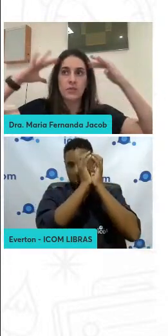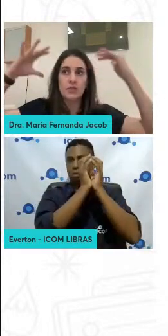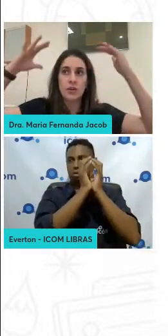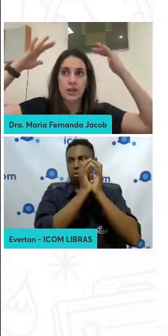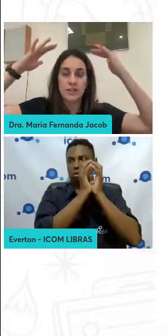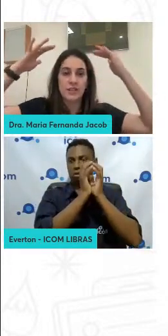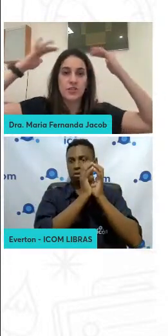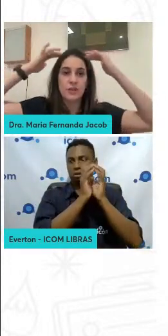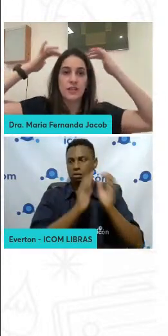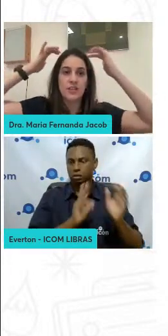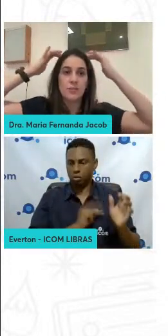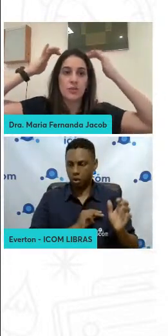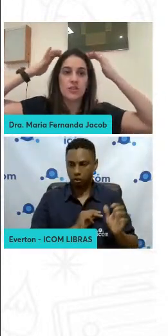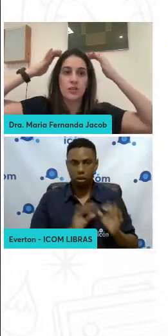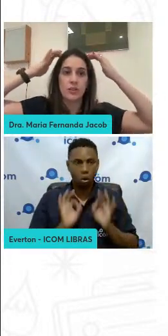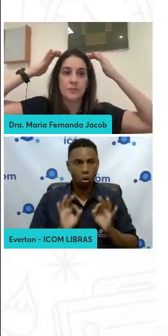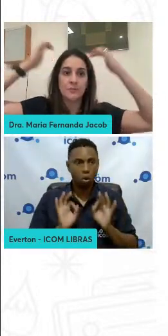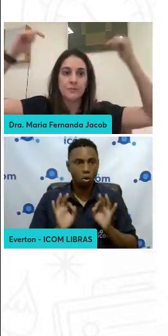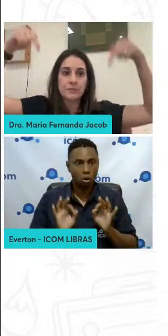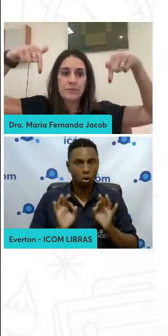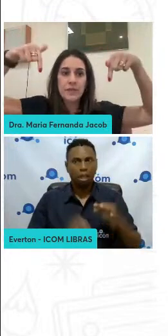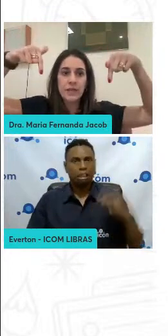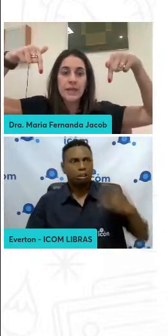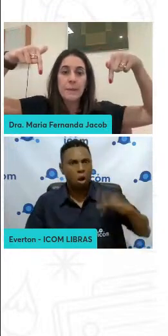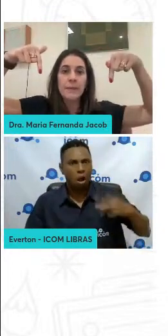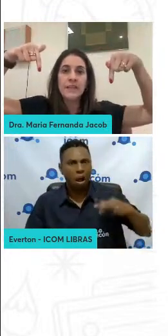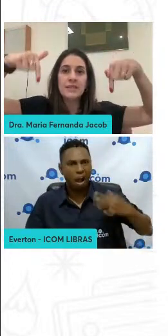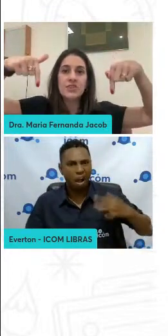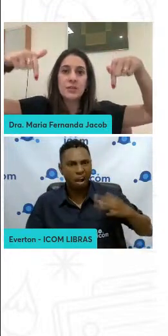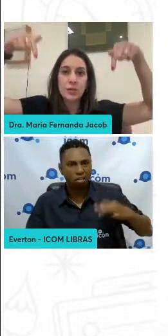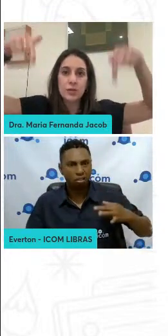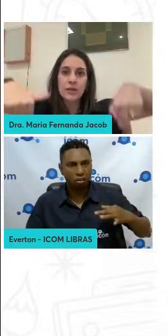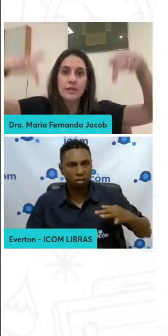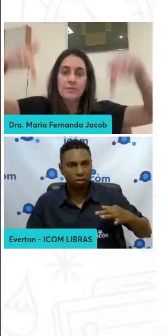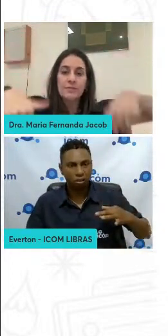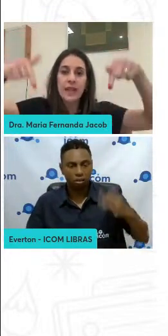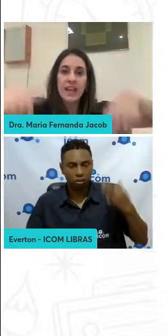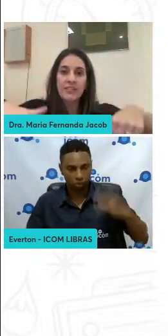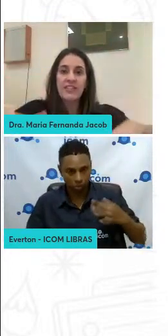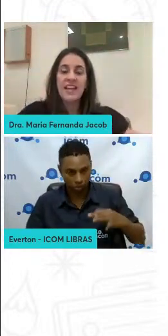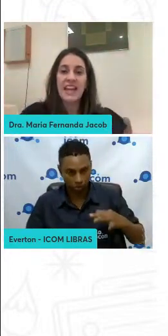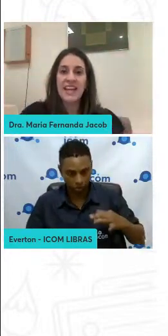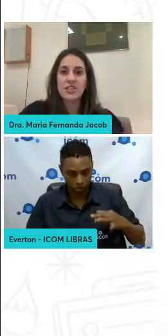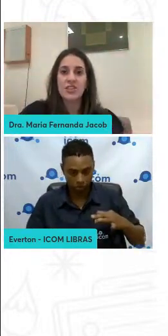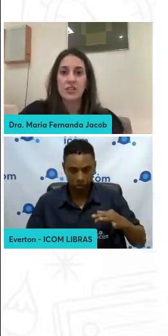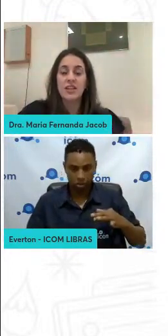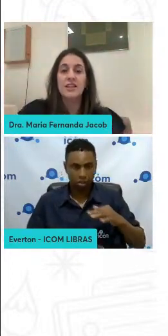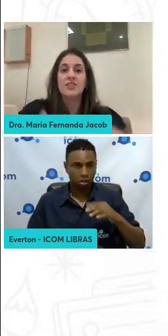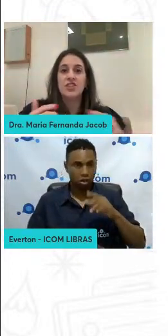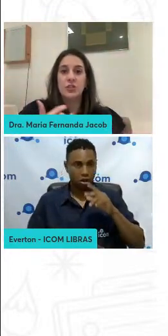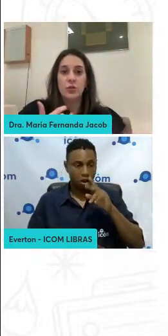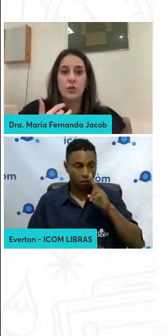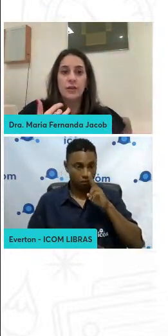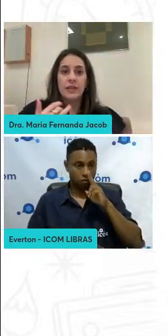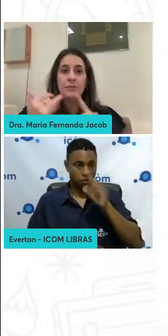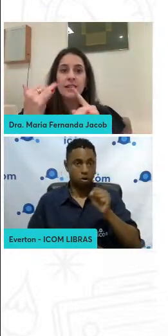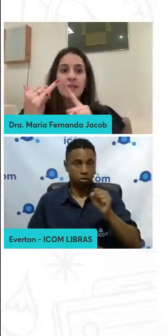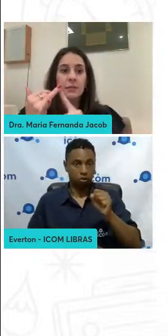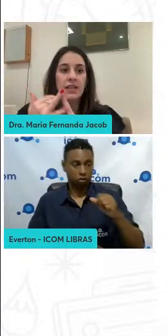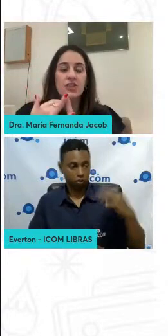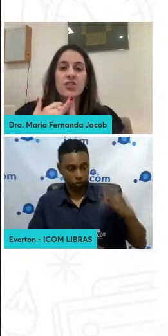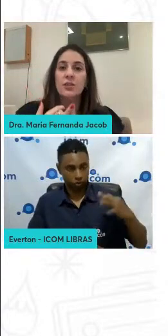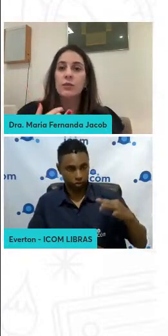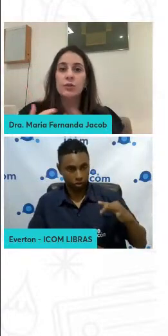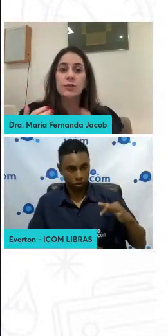nossa, que coisa horrorosa, deixa eu mandar estímulo de dor. Manda estímulo eferente de dor e